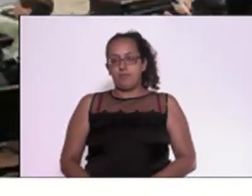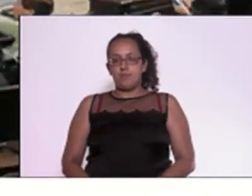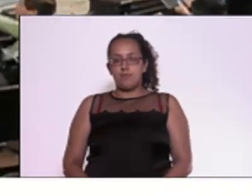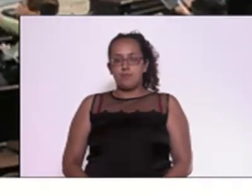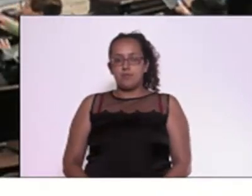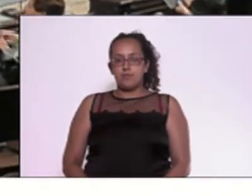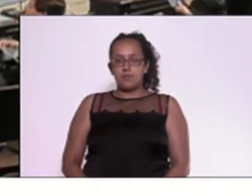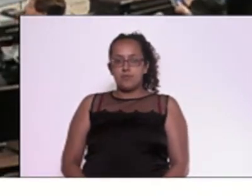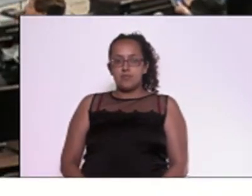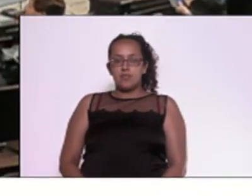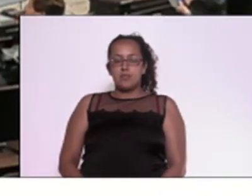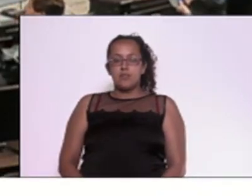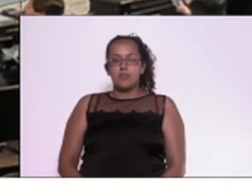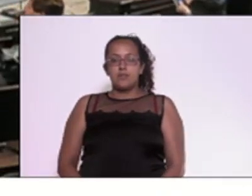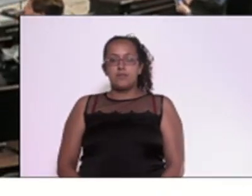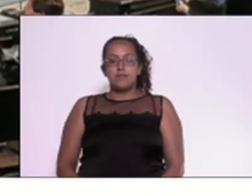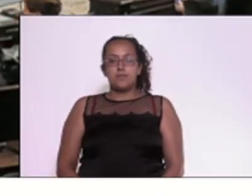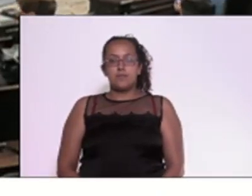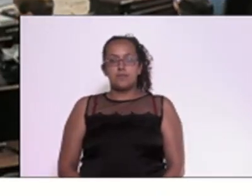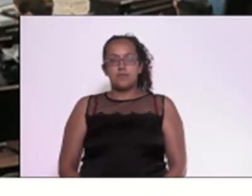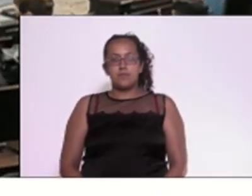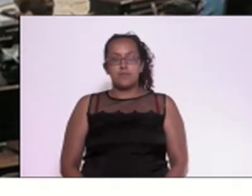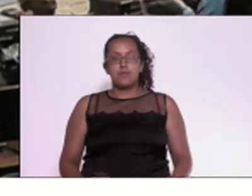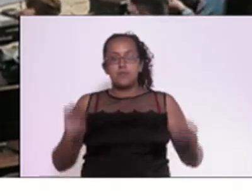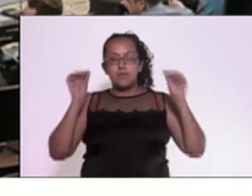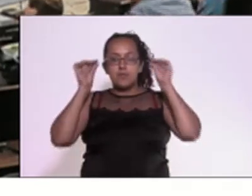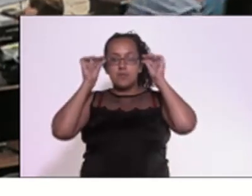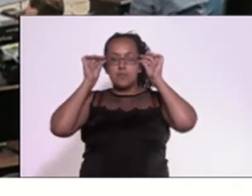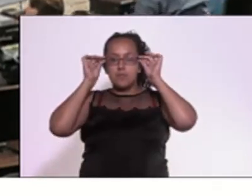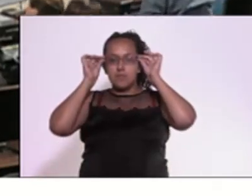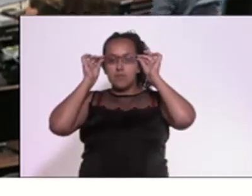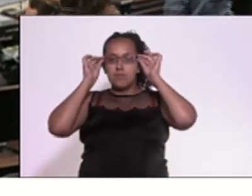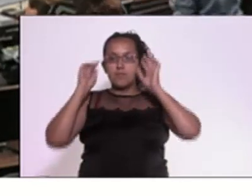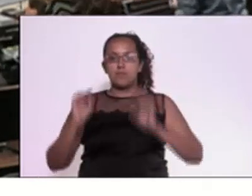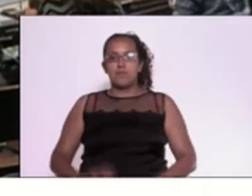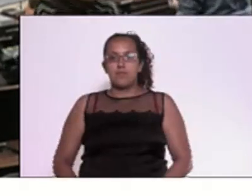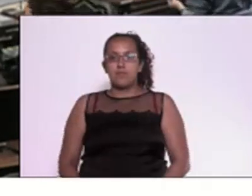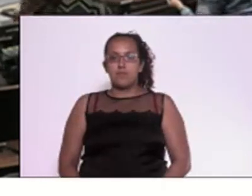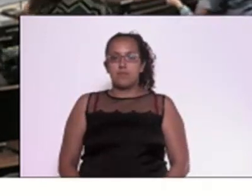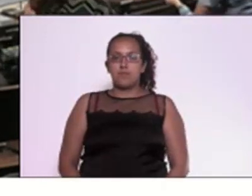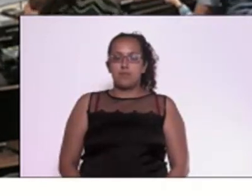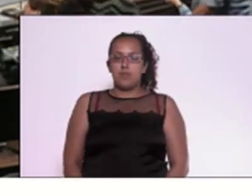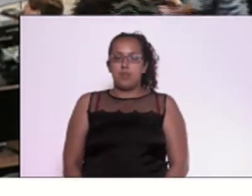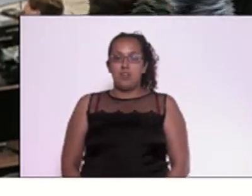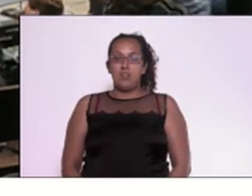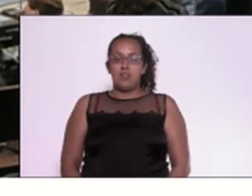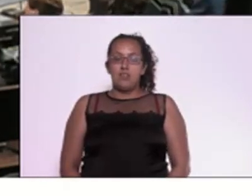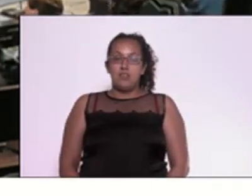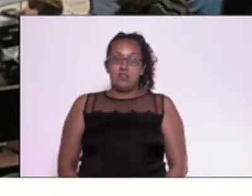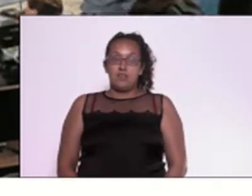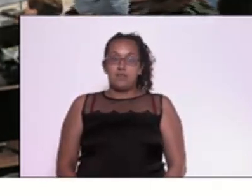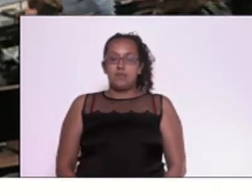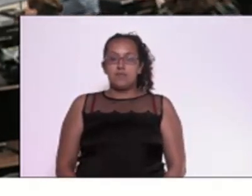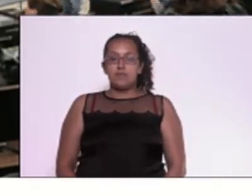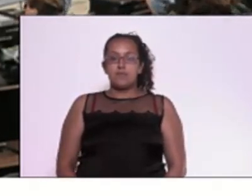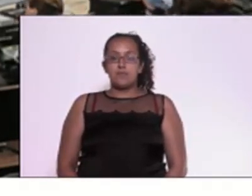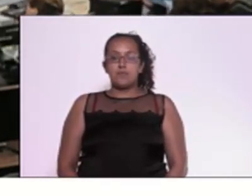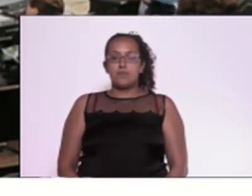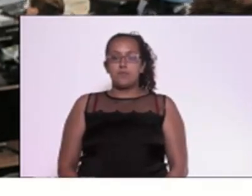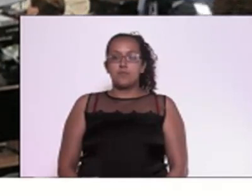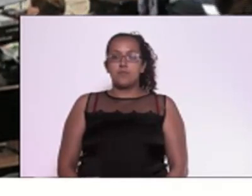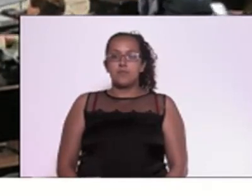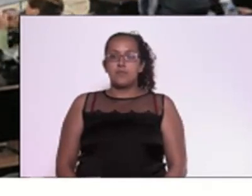O pai dela tinha uma Kombi e eu, com meus 14, 15 anos, tinha disposição. Ele dirigia, eu anunciava no megafone